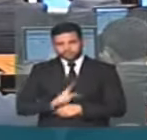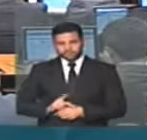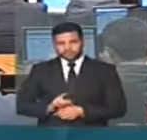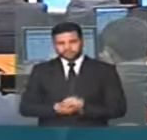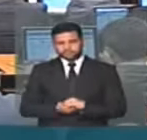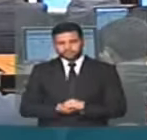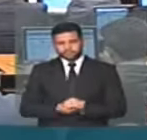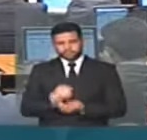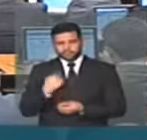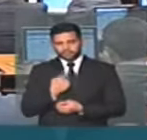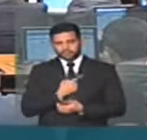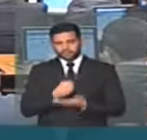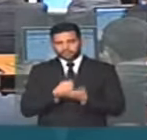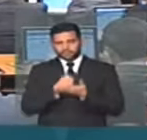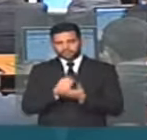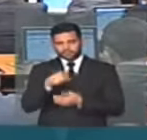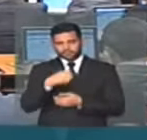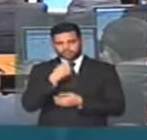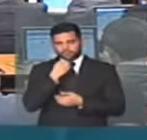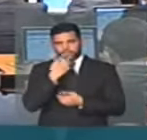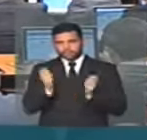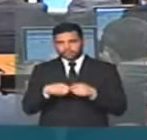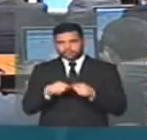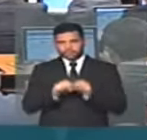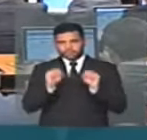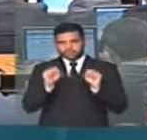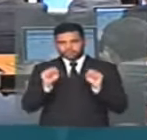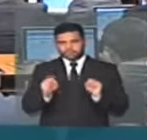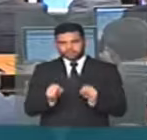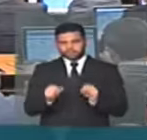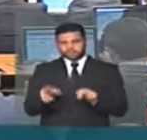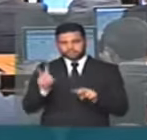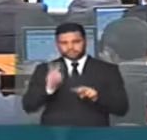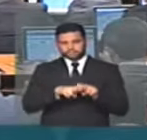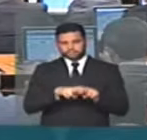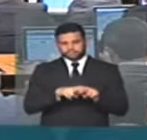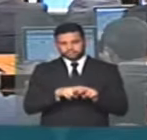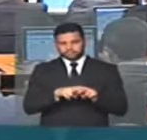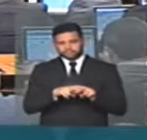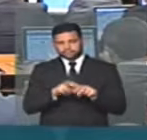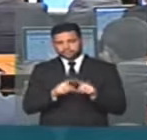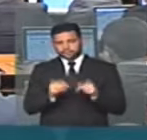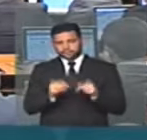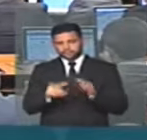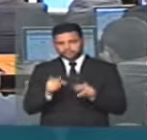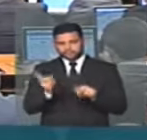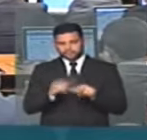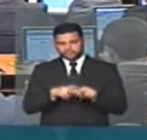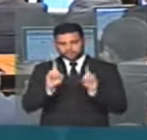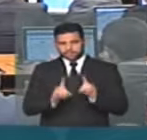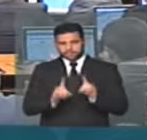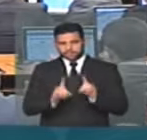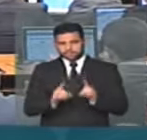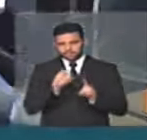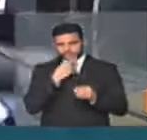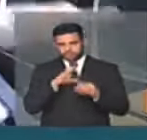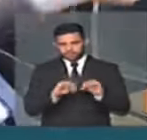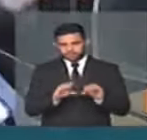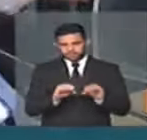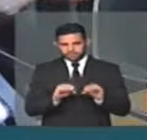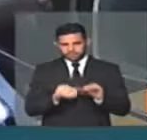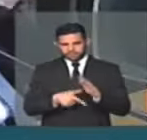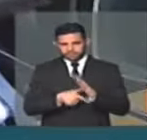presidente. Somos todos a favor, sim, de boas condições no sistema carcerário. Agora, para preso ter direito a um bom